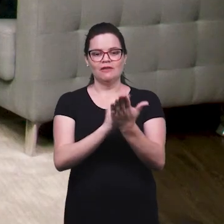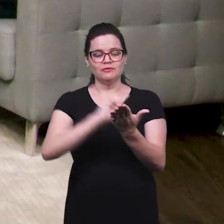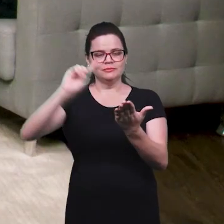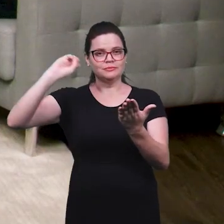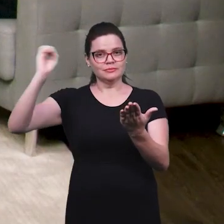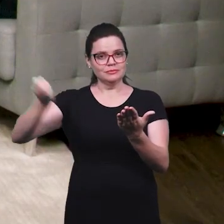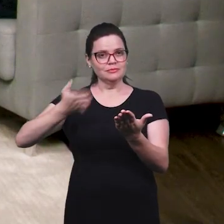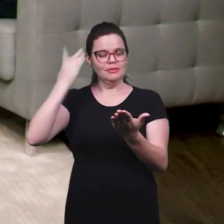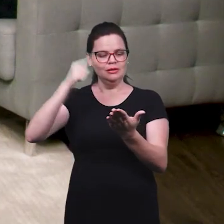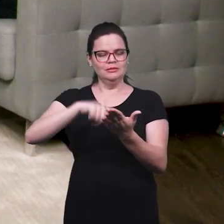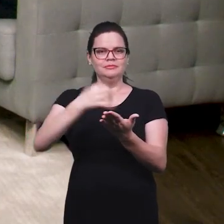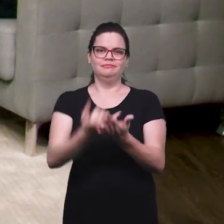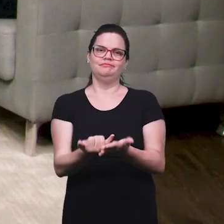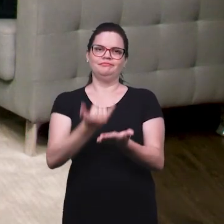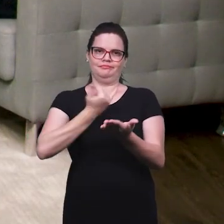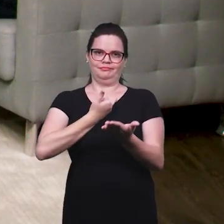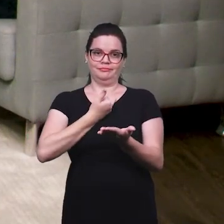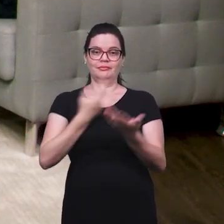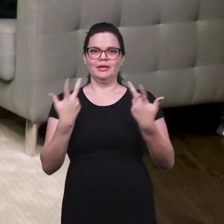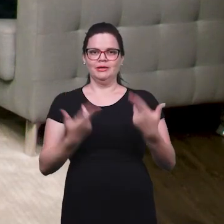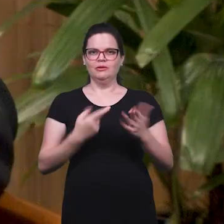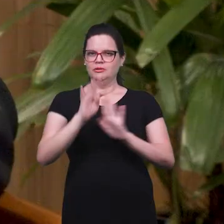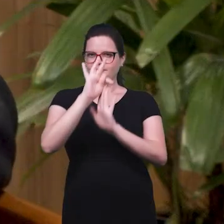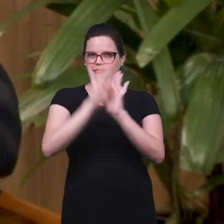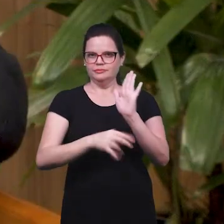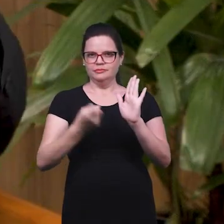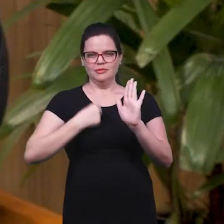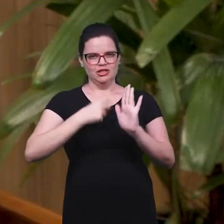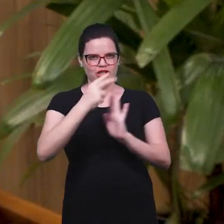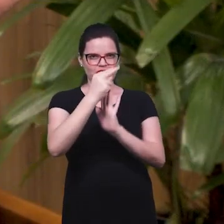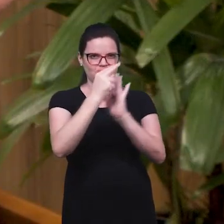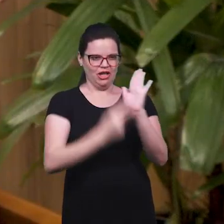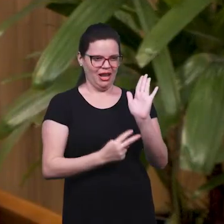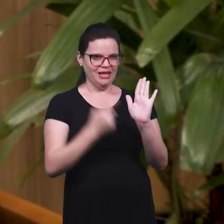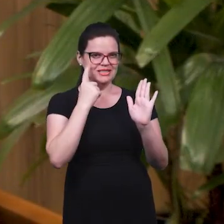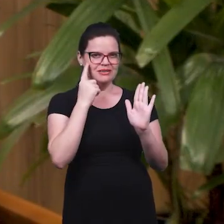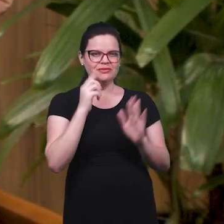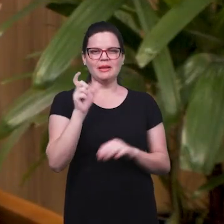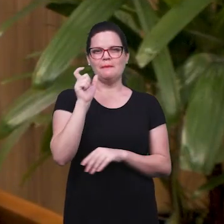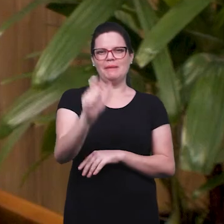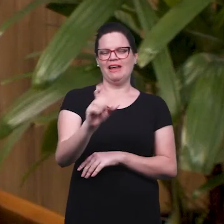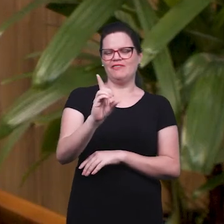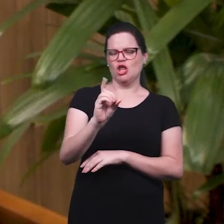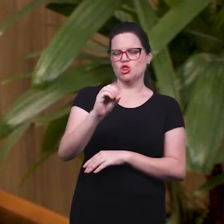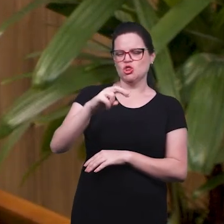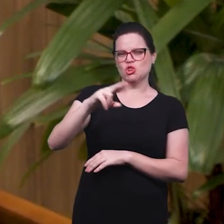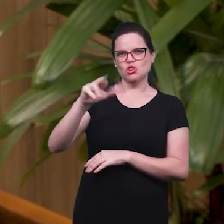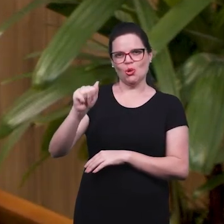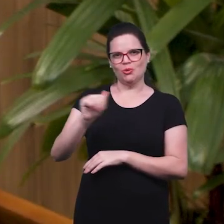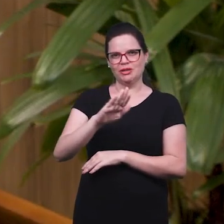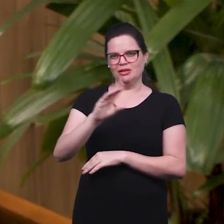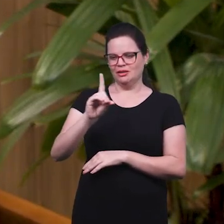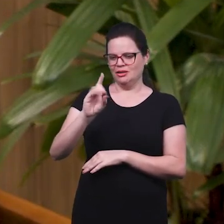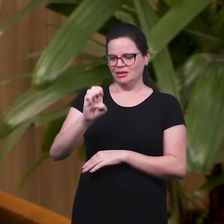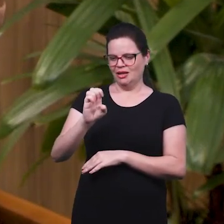é? Se nós pegarmos esse texto, inclusive pela razão, falando assim, as donas de casa, essa expressão me chama a atenção. Na razão